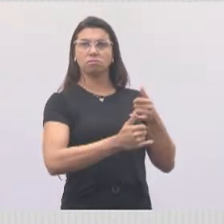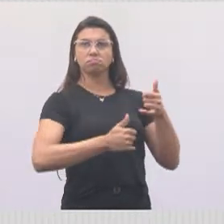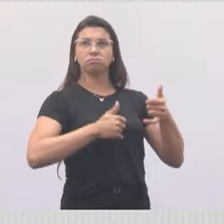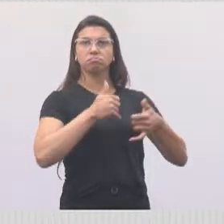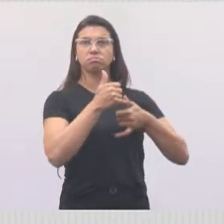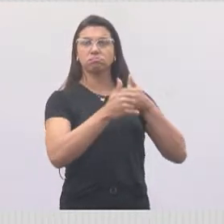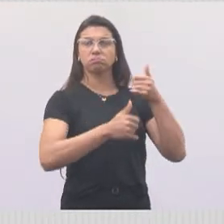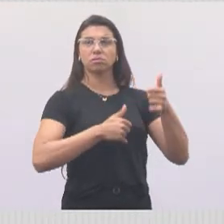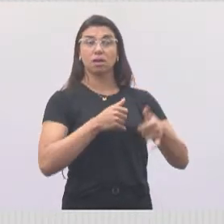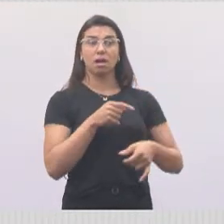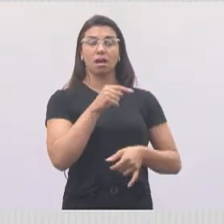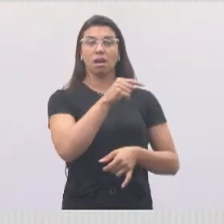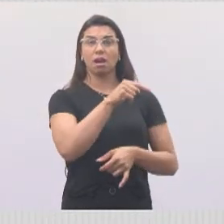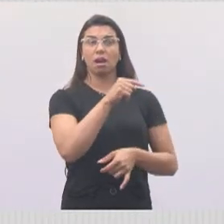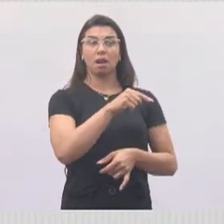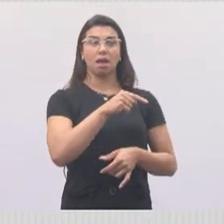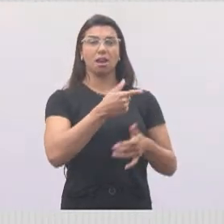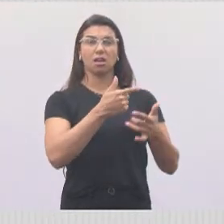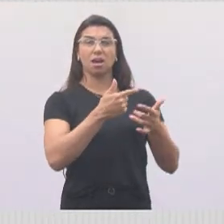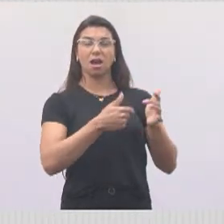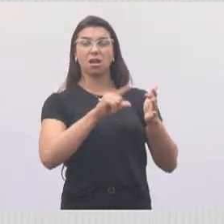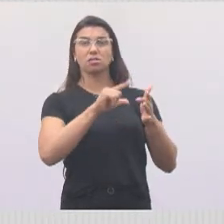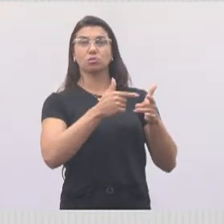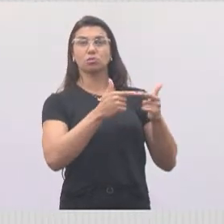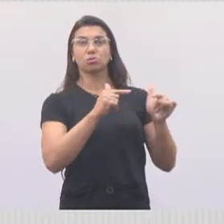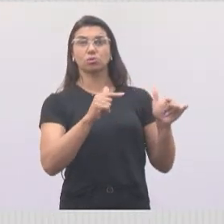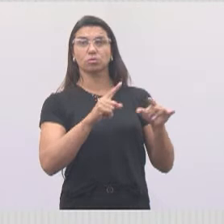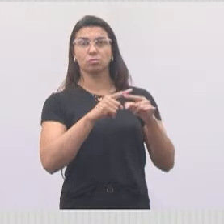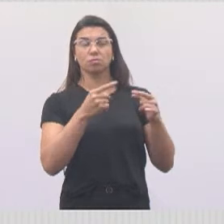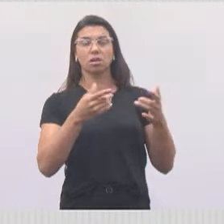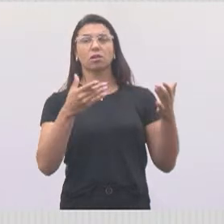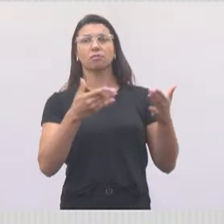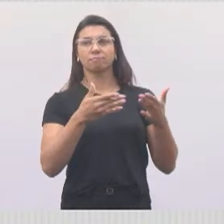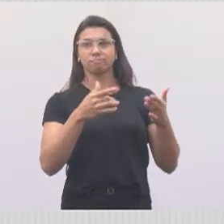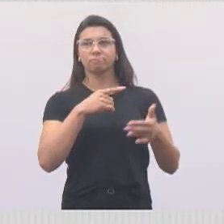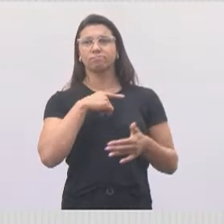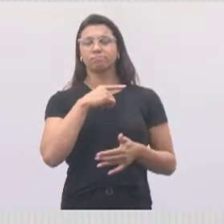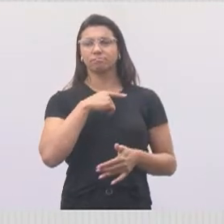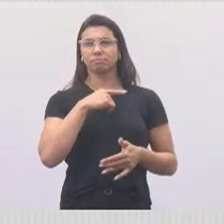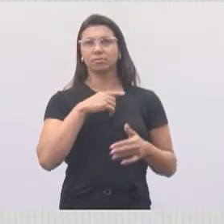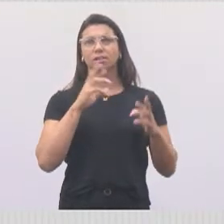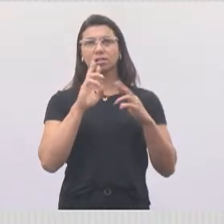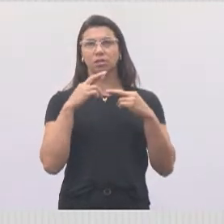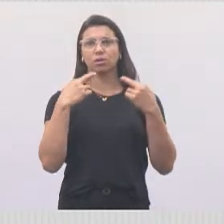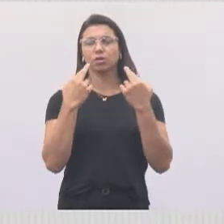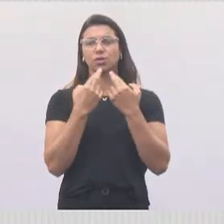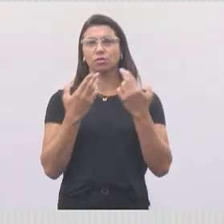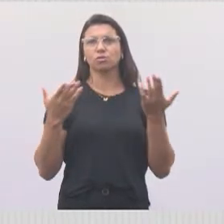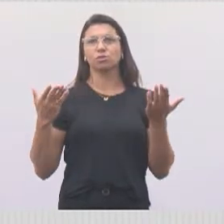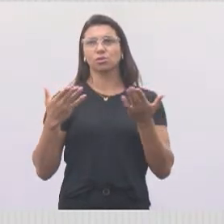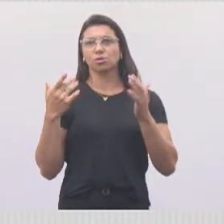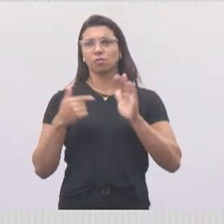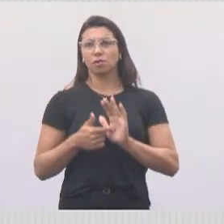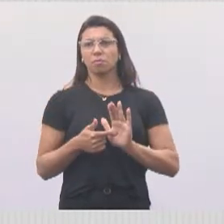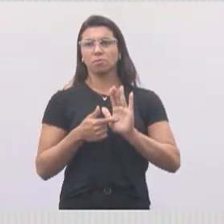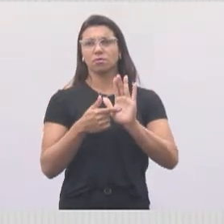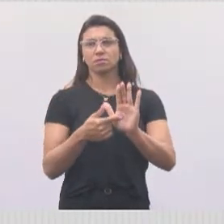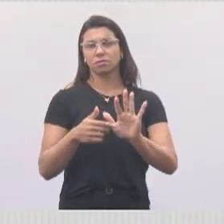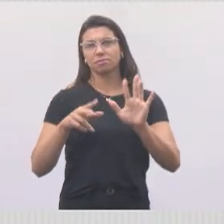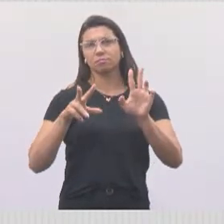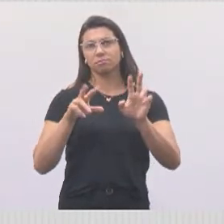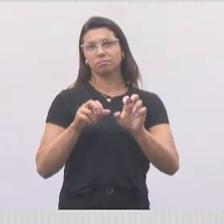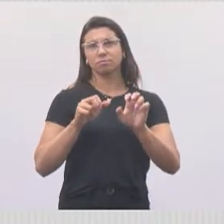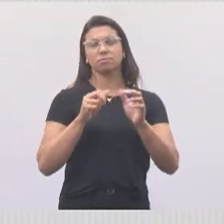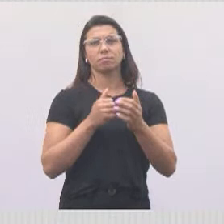lá nós não temos área de lazer. E nessa reunião de hoje vai ser apresentada a área de